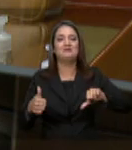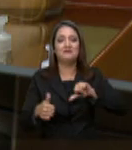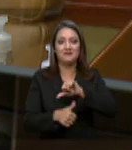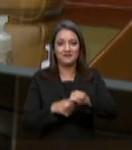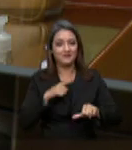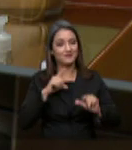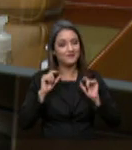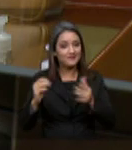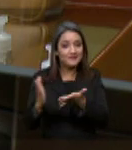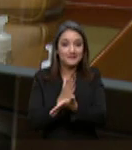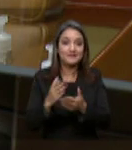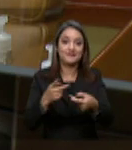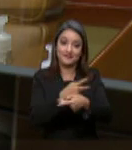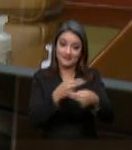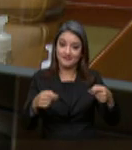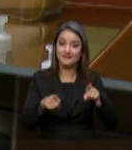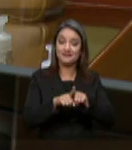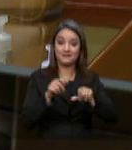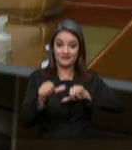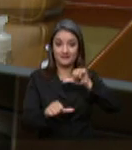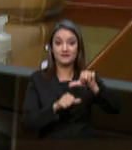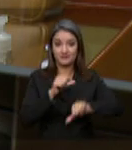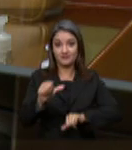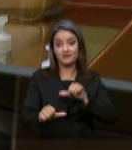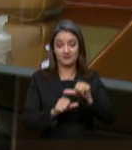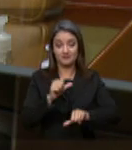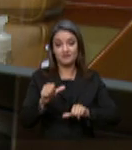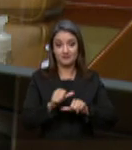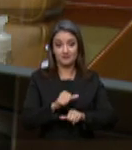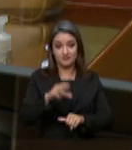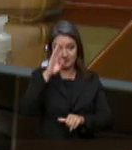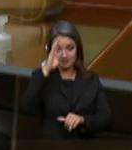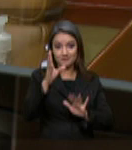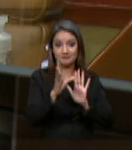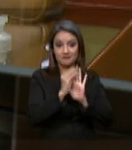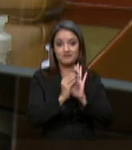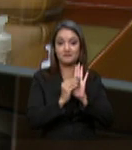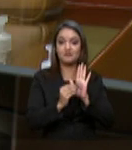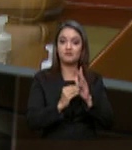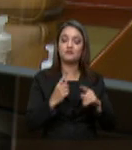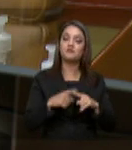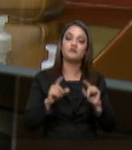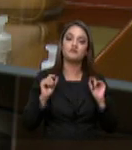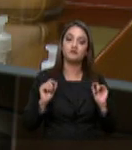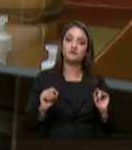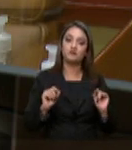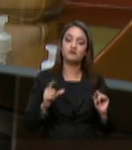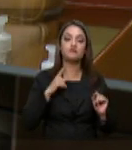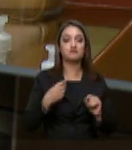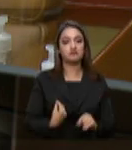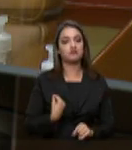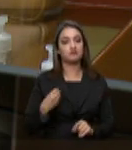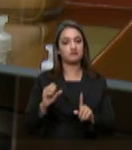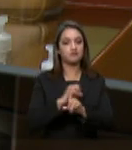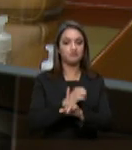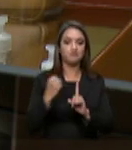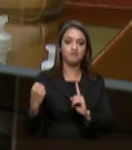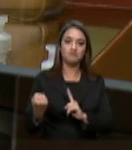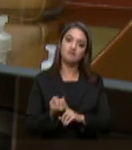algumas regras sem modificação do núcleo penal Exatamente porque se livre numa sociedade